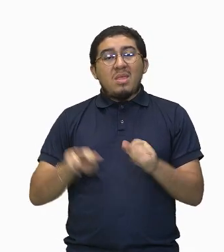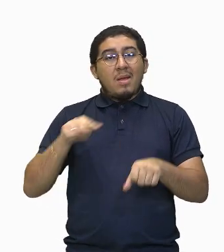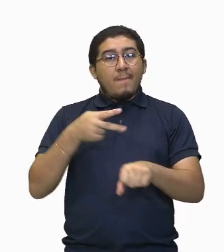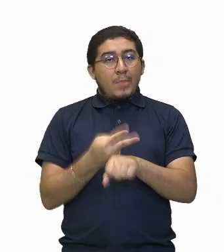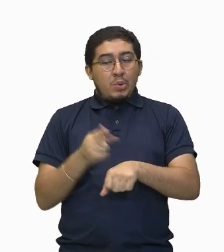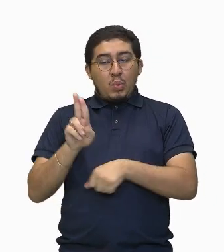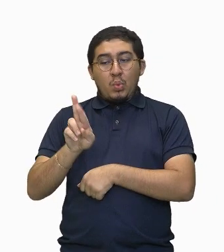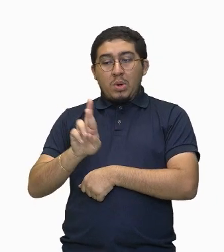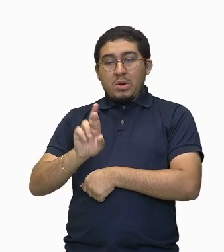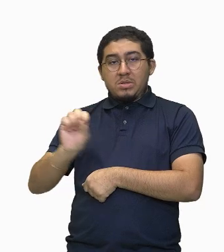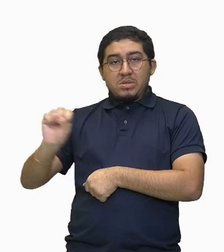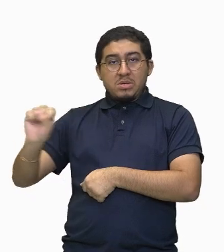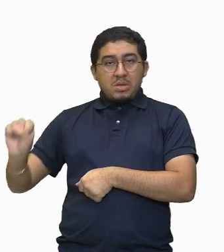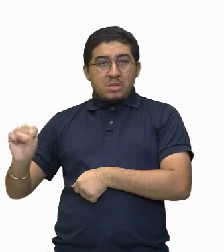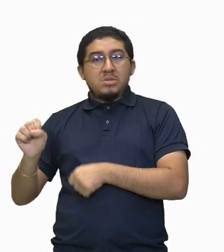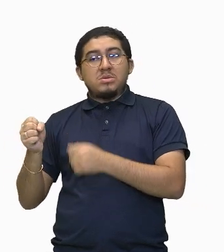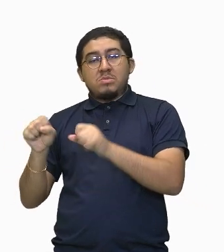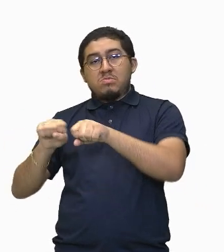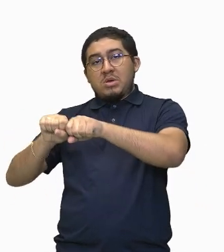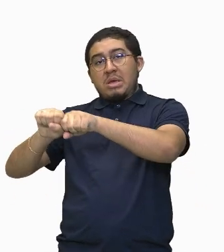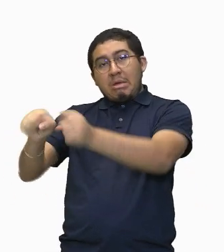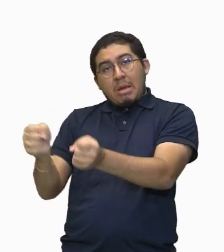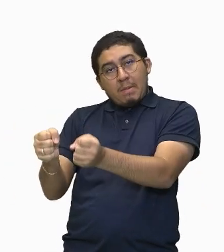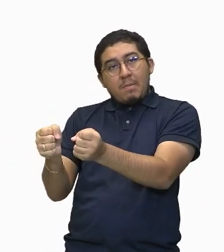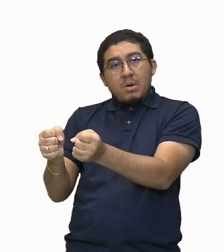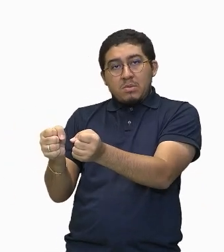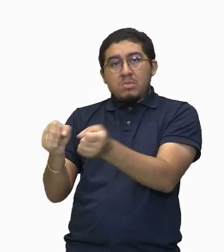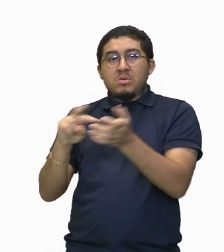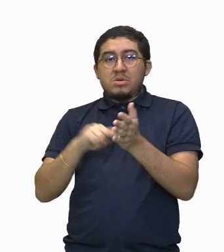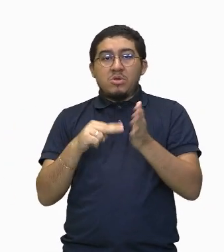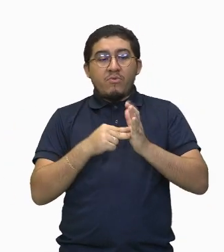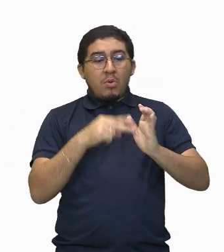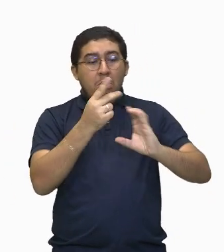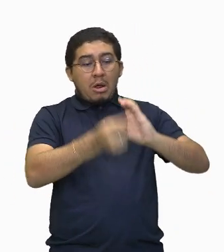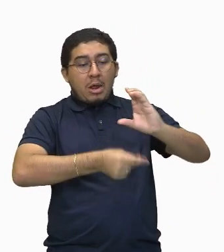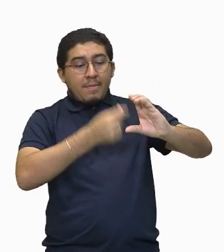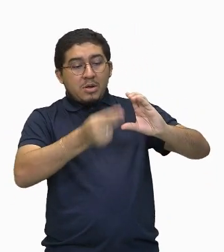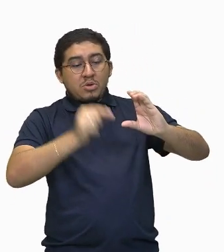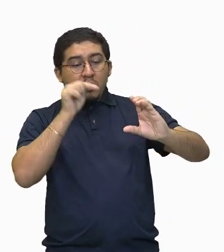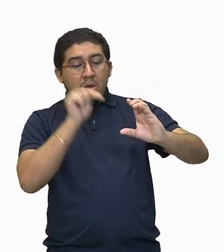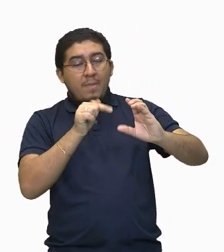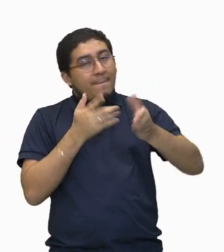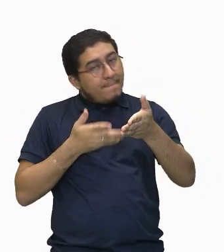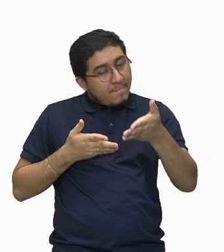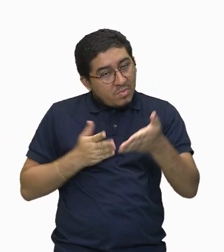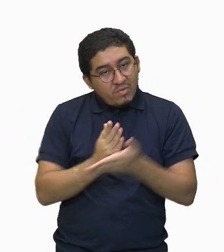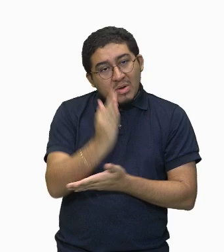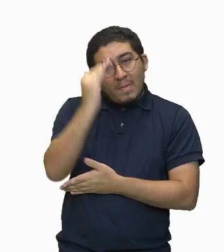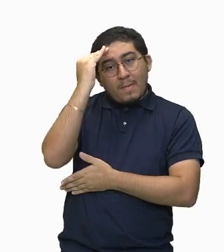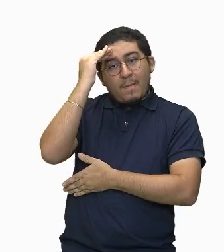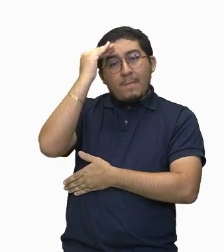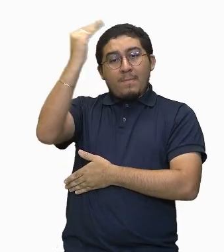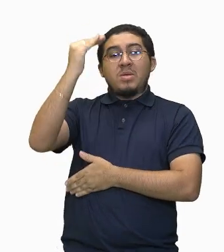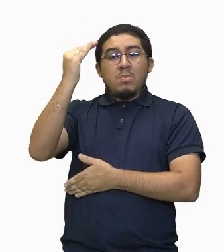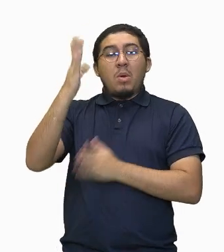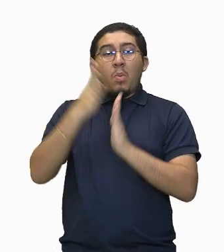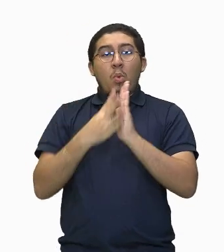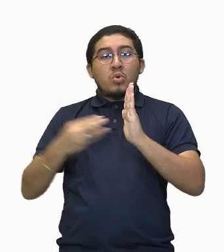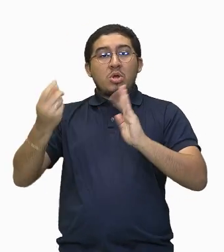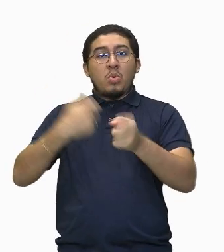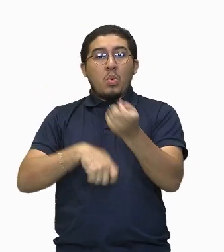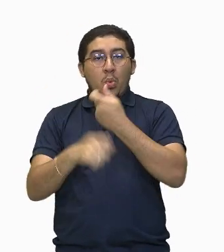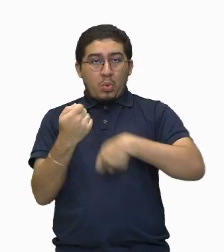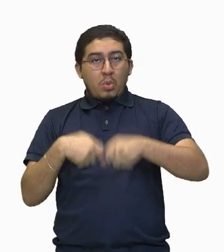Soviética, isso vai fazer com que o capitalismo ele se instaure como um modelo econômico vigente. No